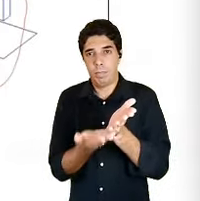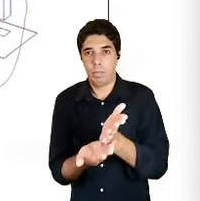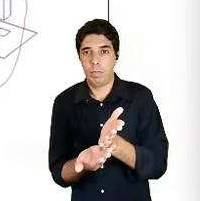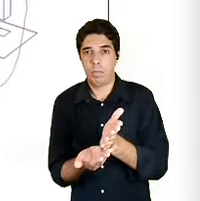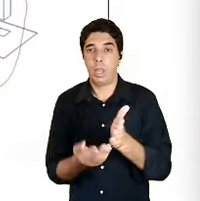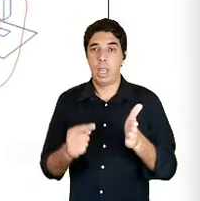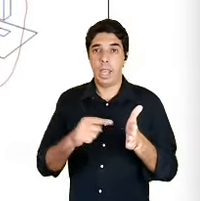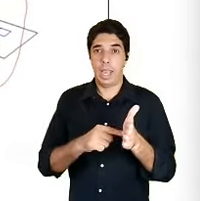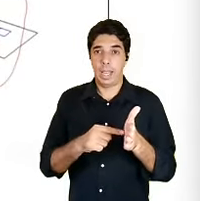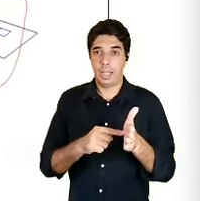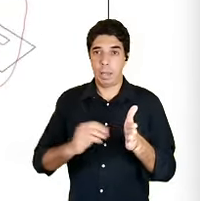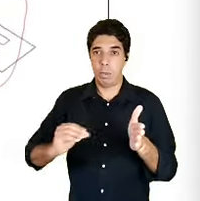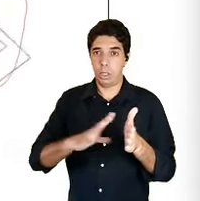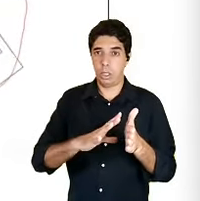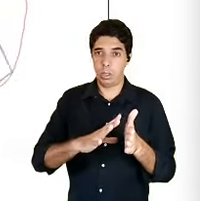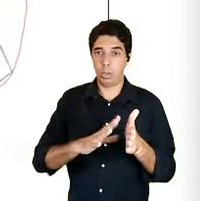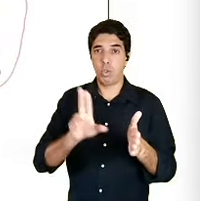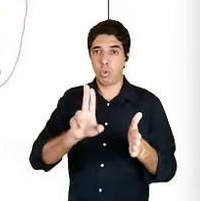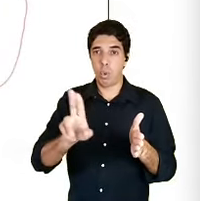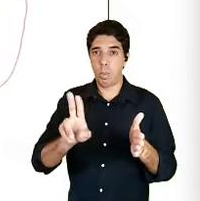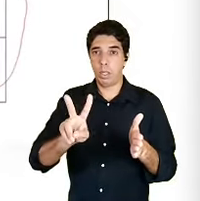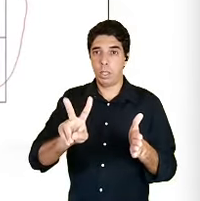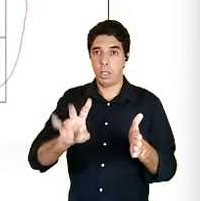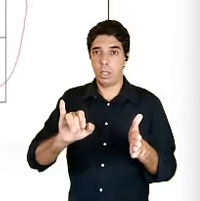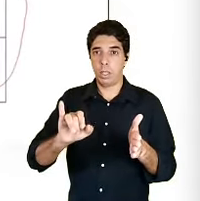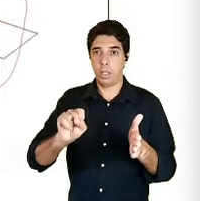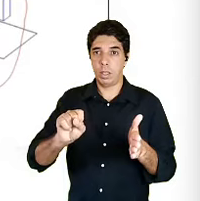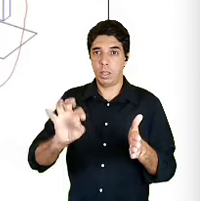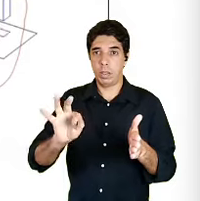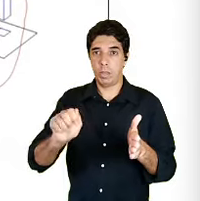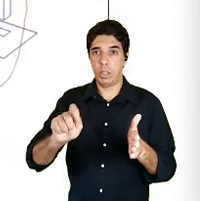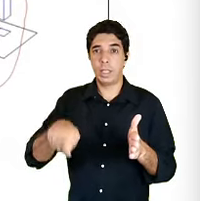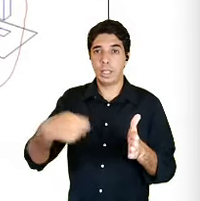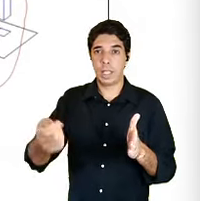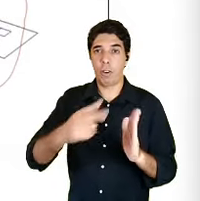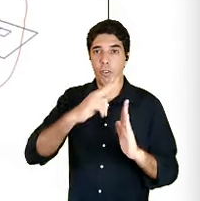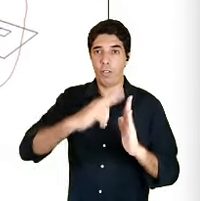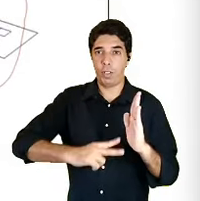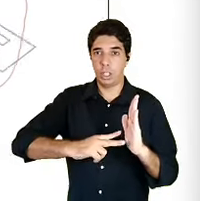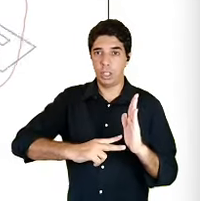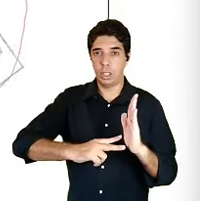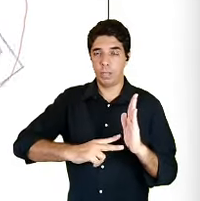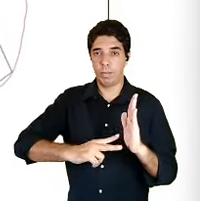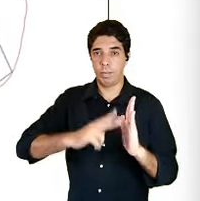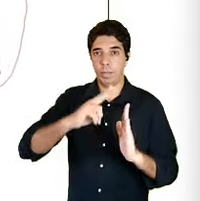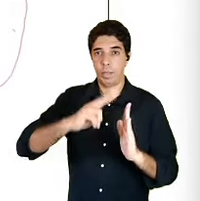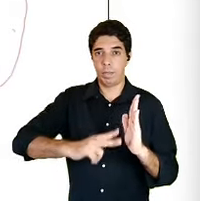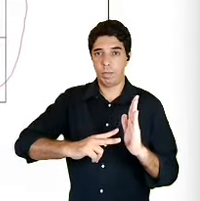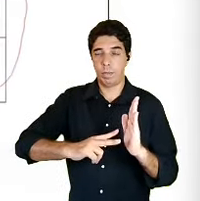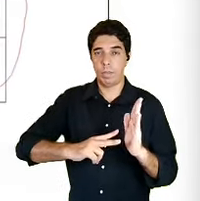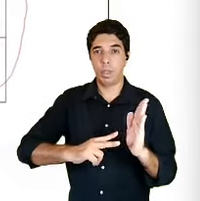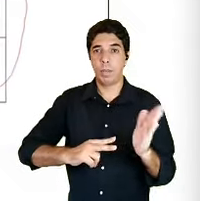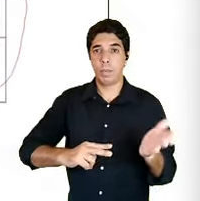dessas projeções é chamada de vista, porque correspondem às projeções ortogonais das